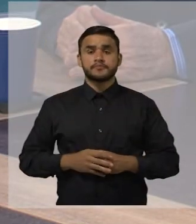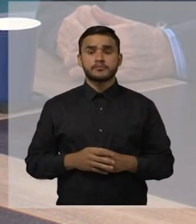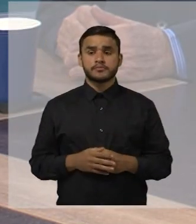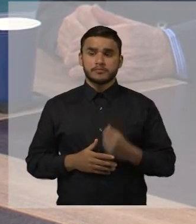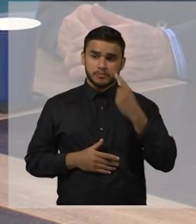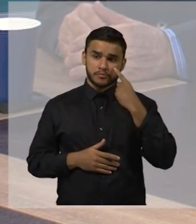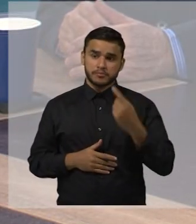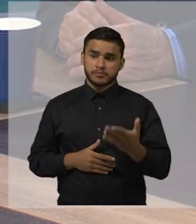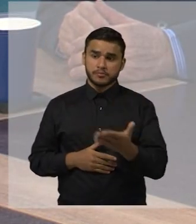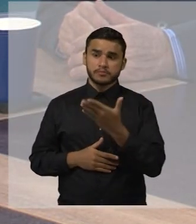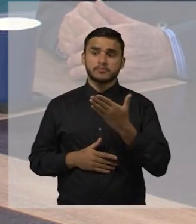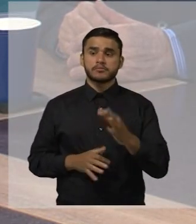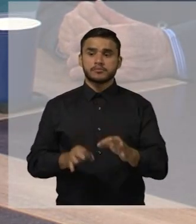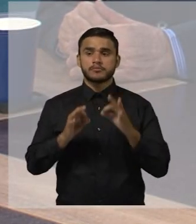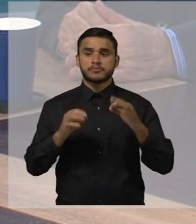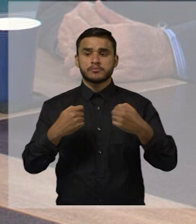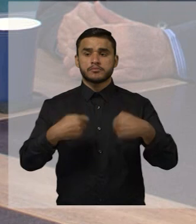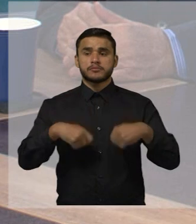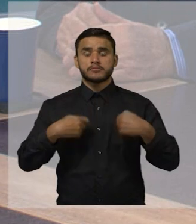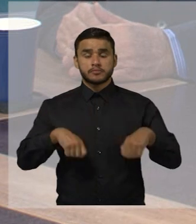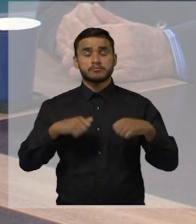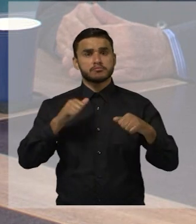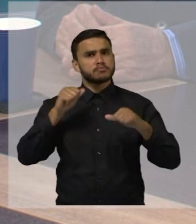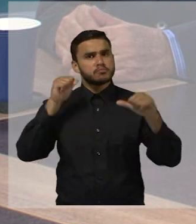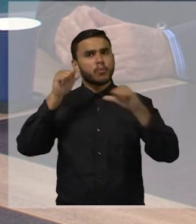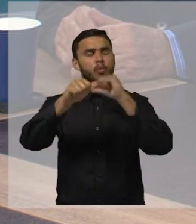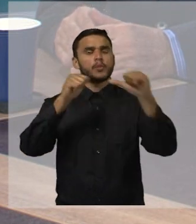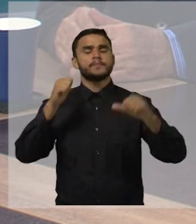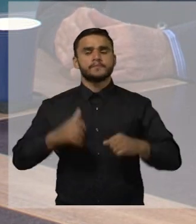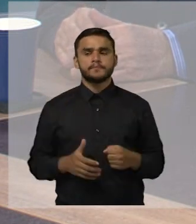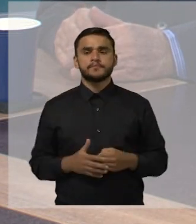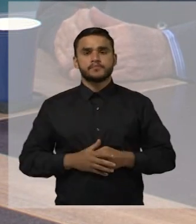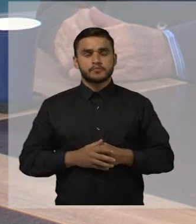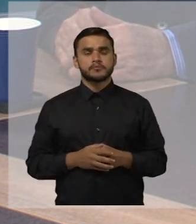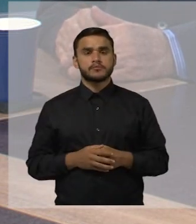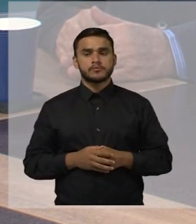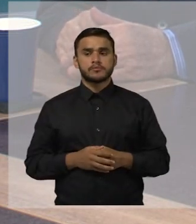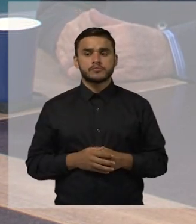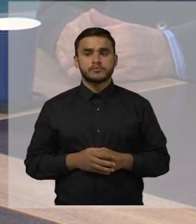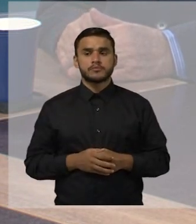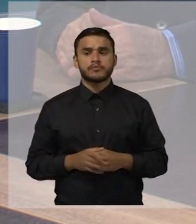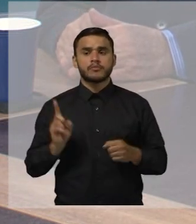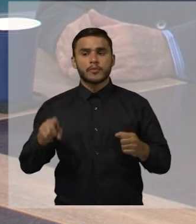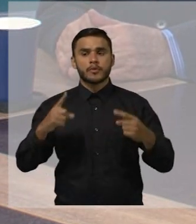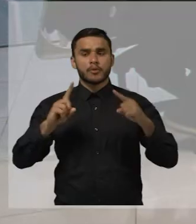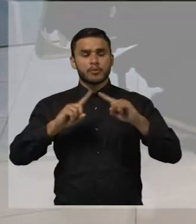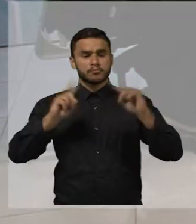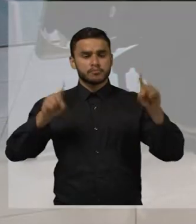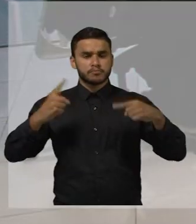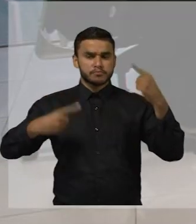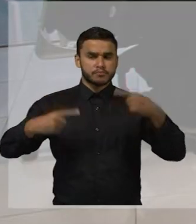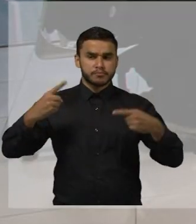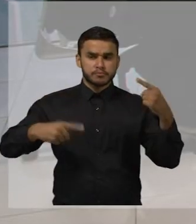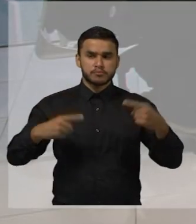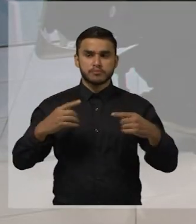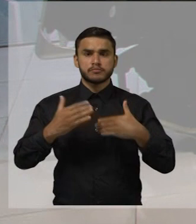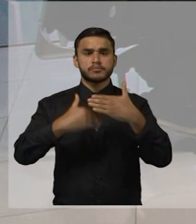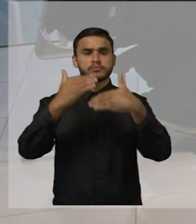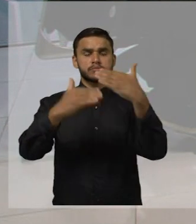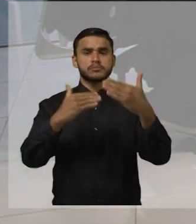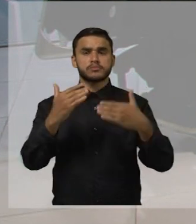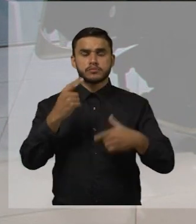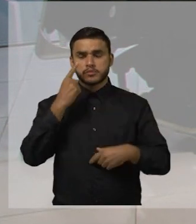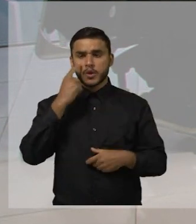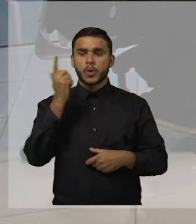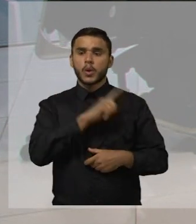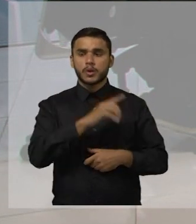a palavra balizada. Qual é, Firmo? Que política de desenvolvimento regional esse atual governo pensa